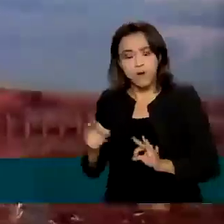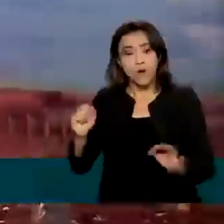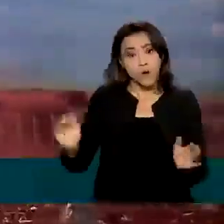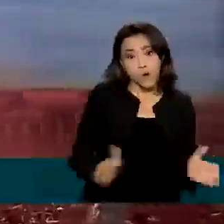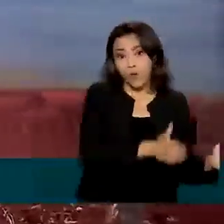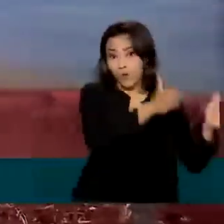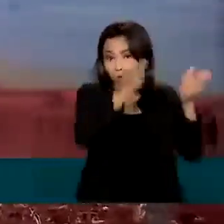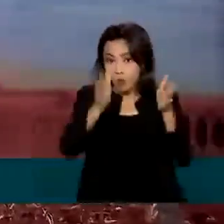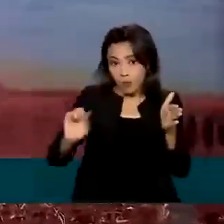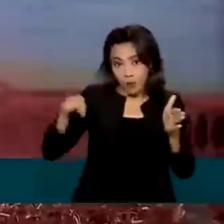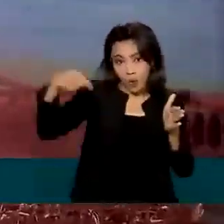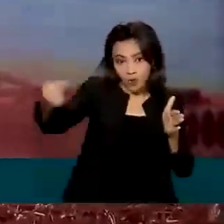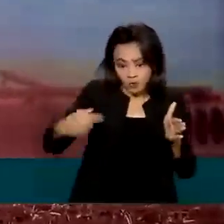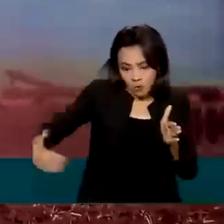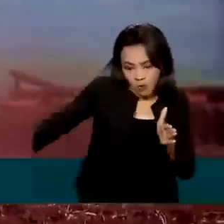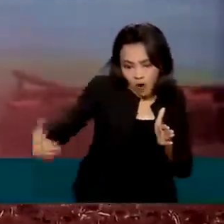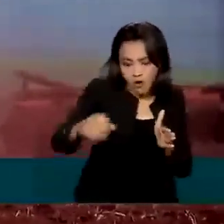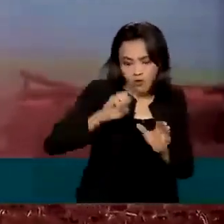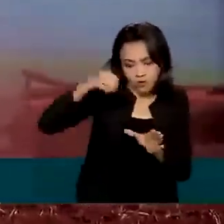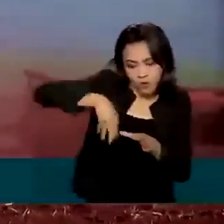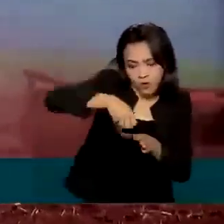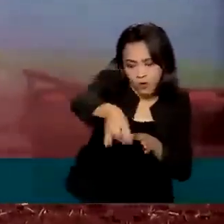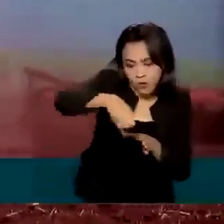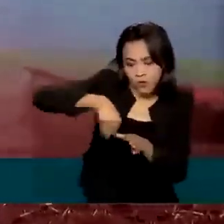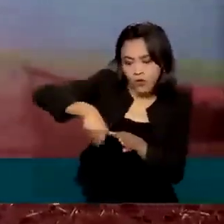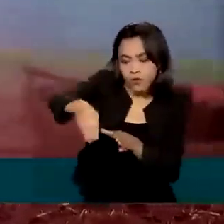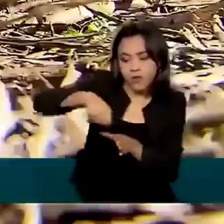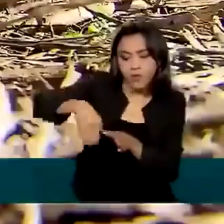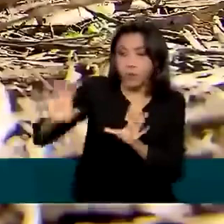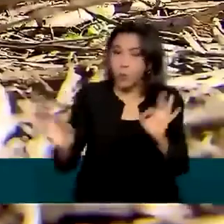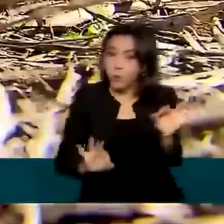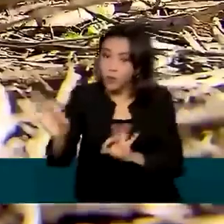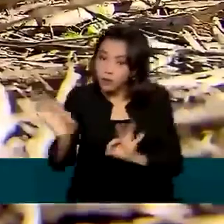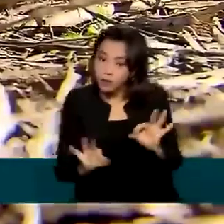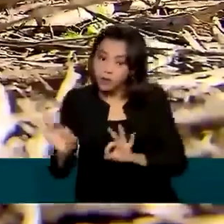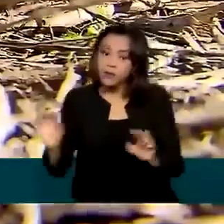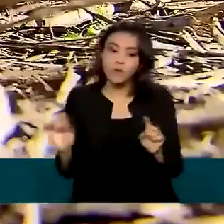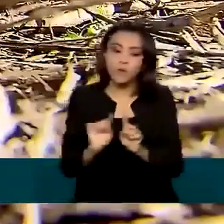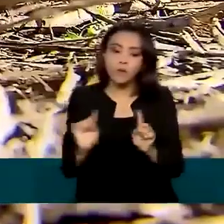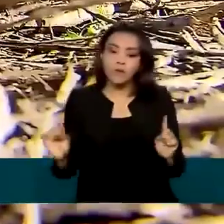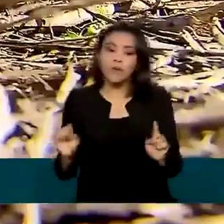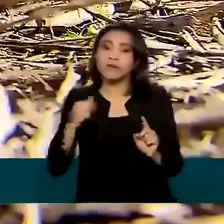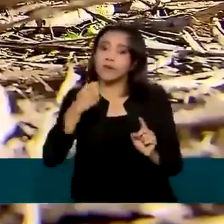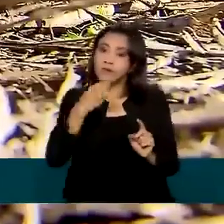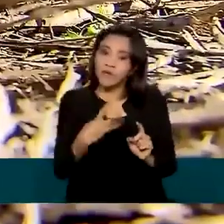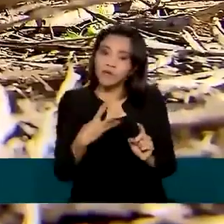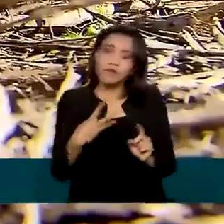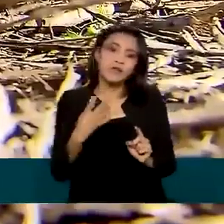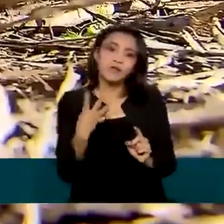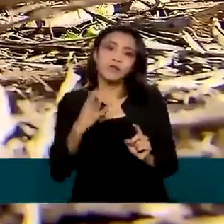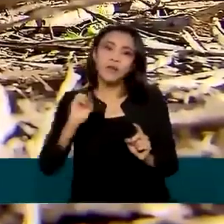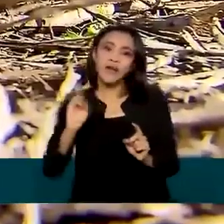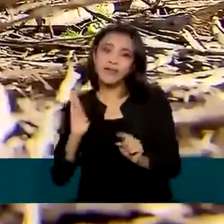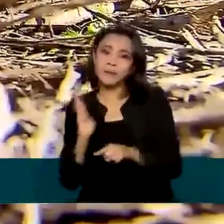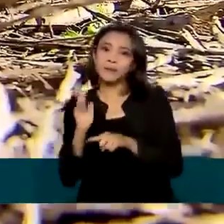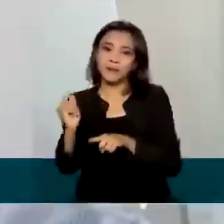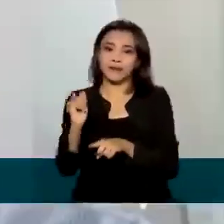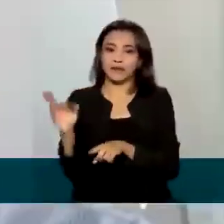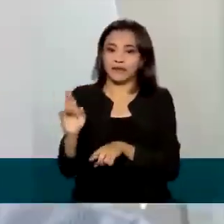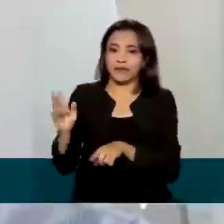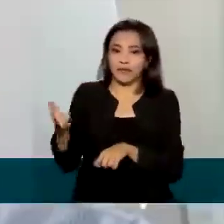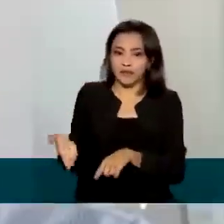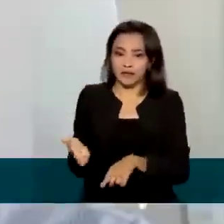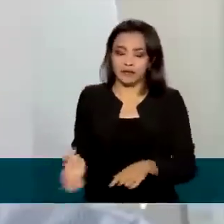plantio o investimento do governo federal no plano safra é de 340 bilhões de reais